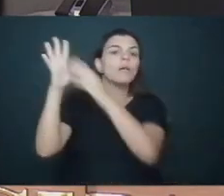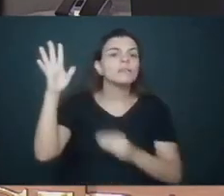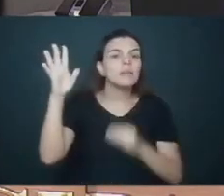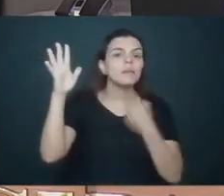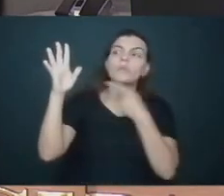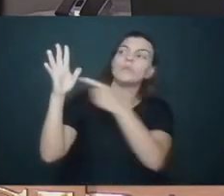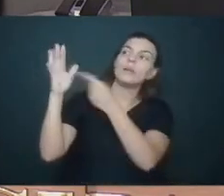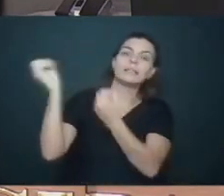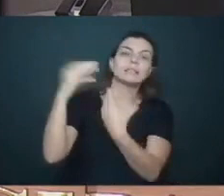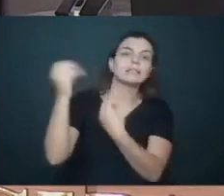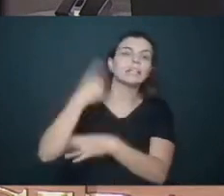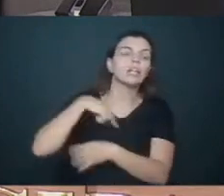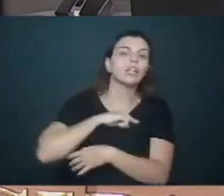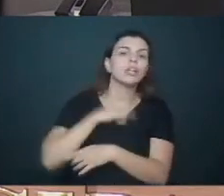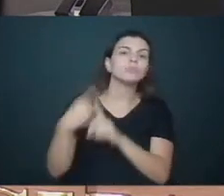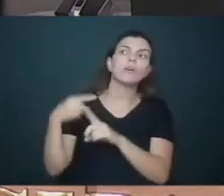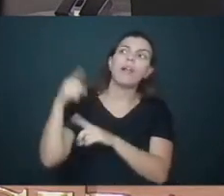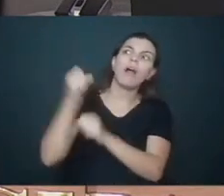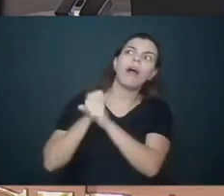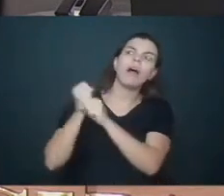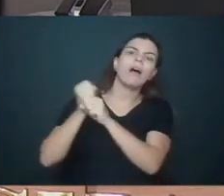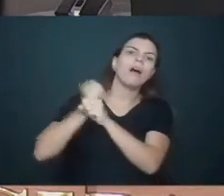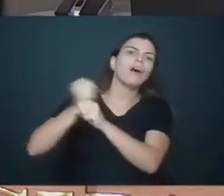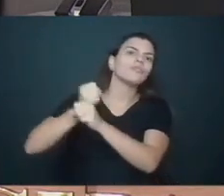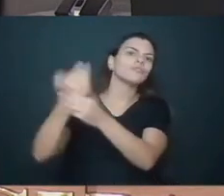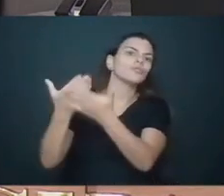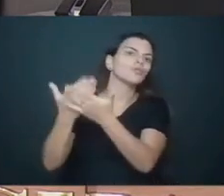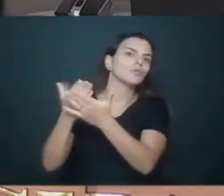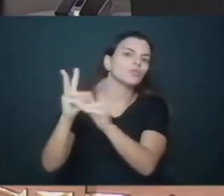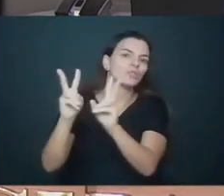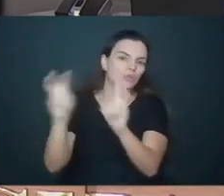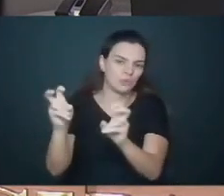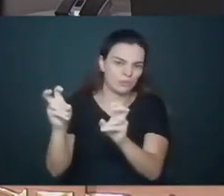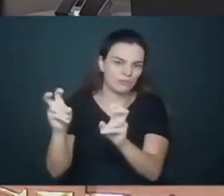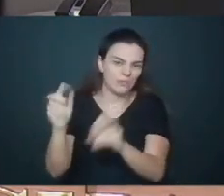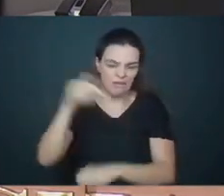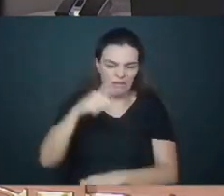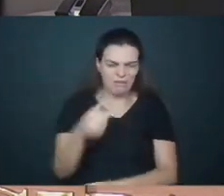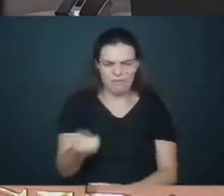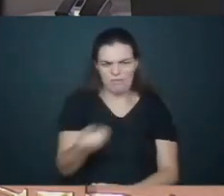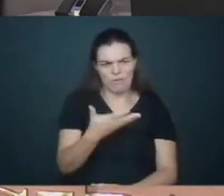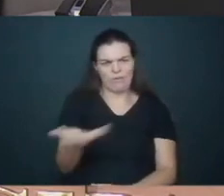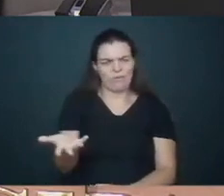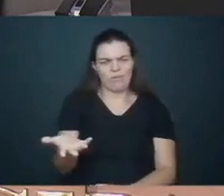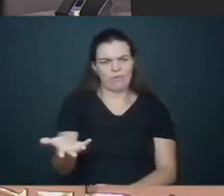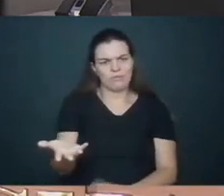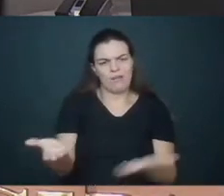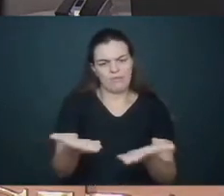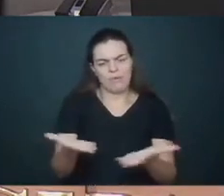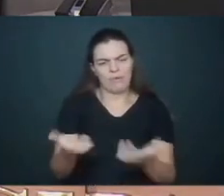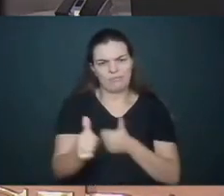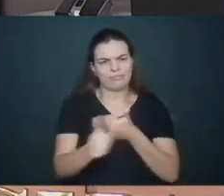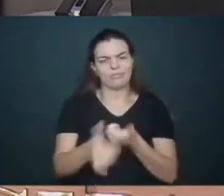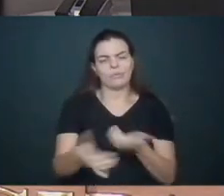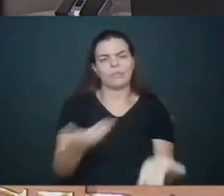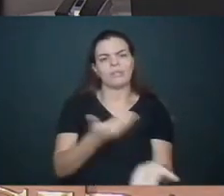de ontem para amanhã, que tem muito no Novo Mundo. Todo Novo Mundo ainda tem isso. Então, gente,